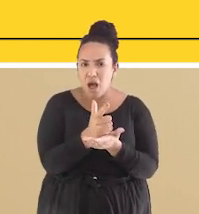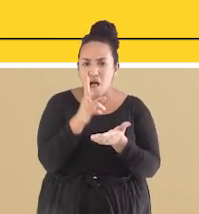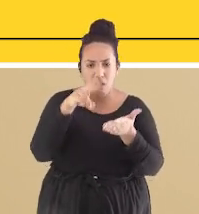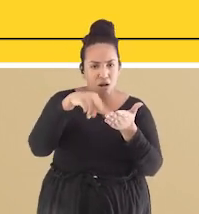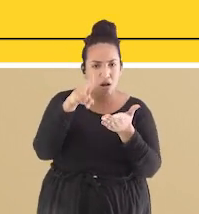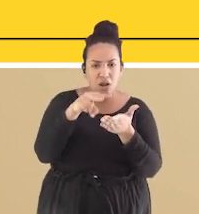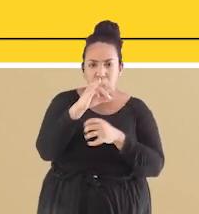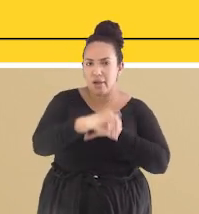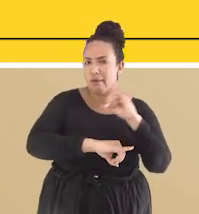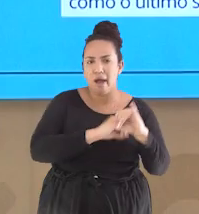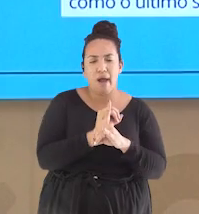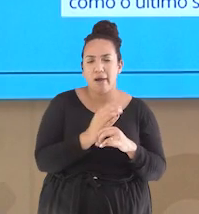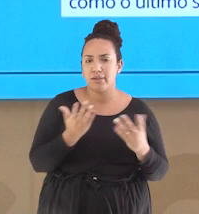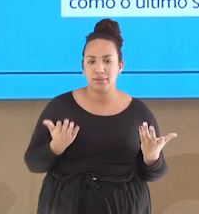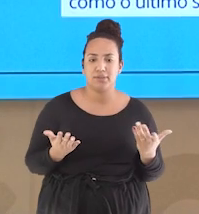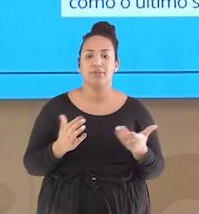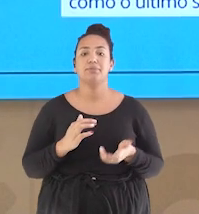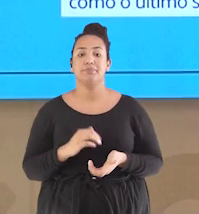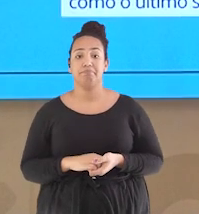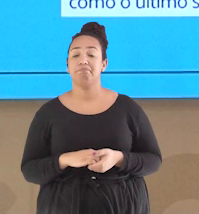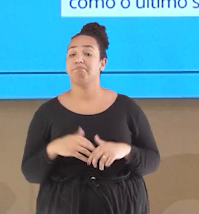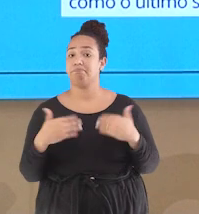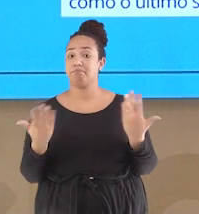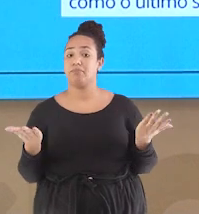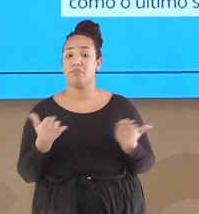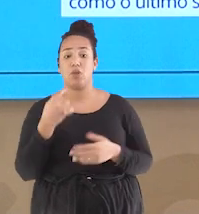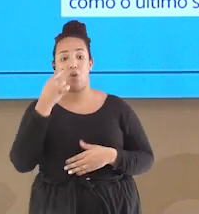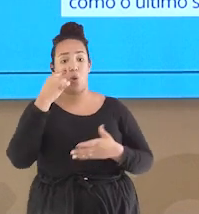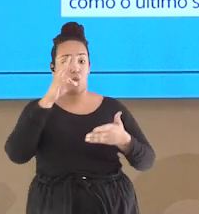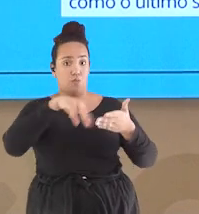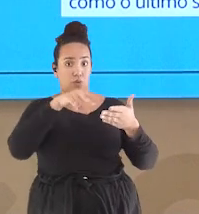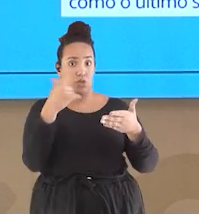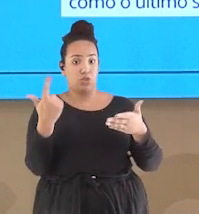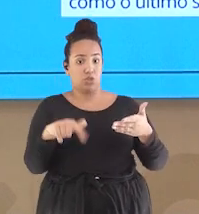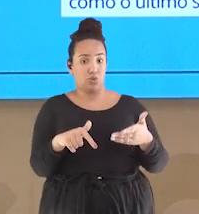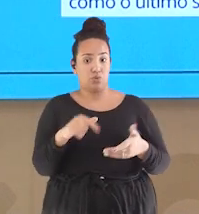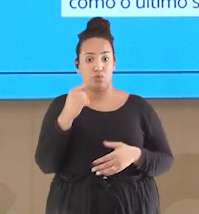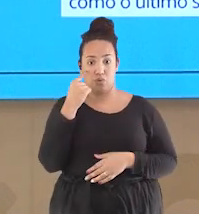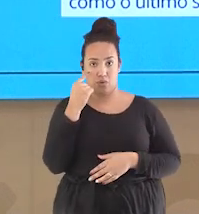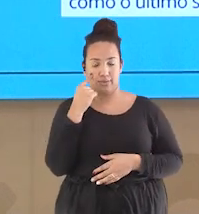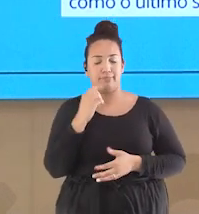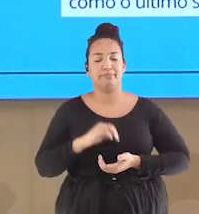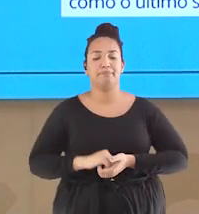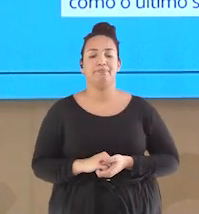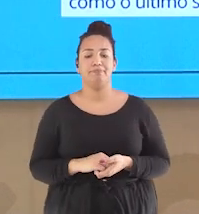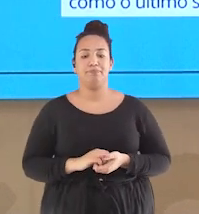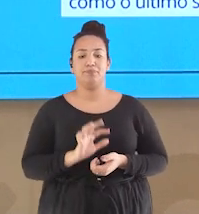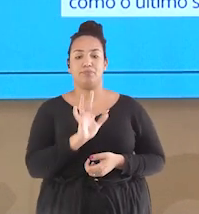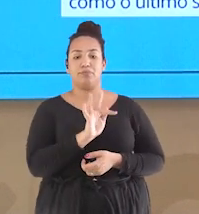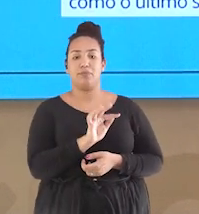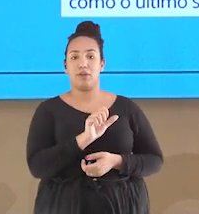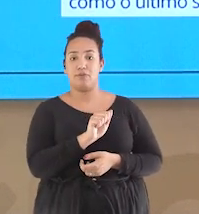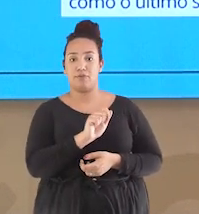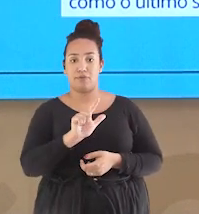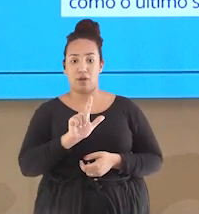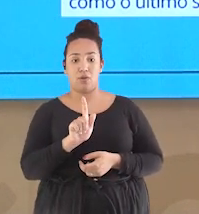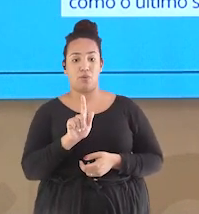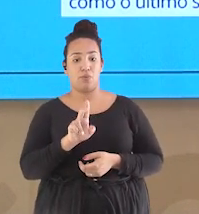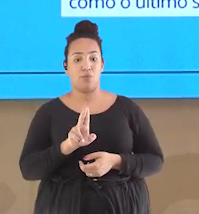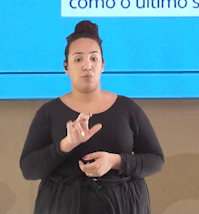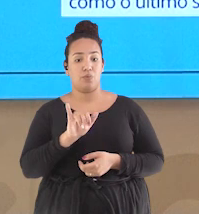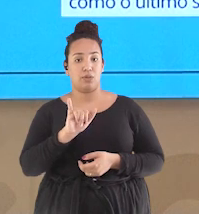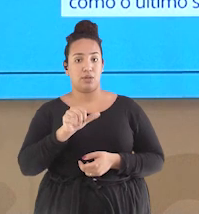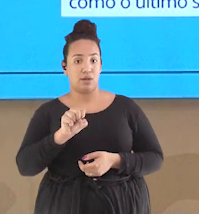ou jogar online? Agora, vamos reler essa parte da resenha. Vejam comigo. Fall Guys é um novo